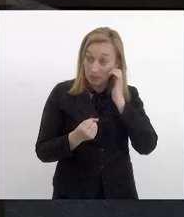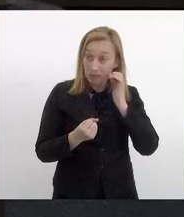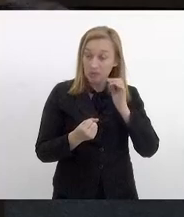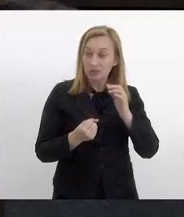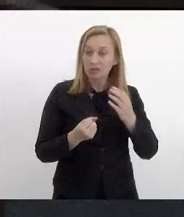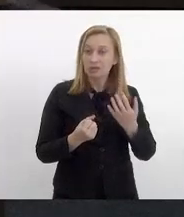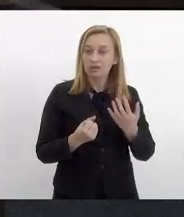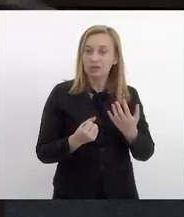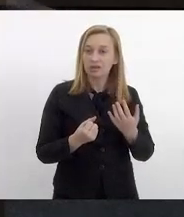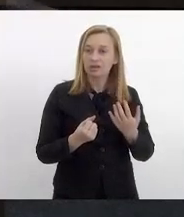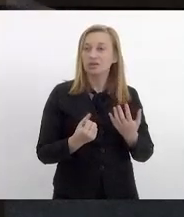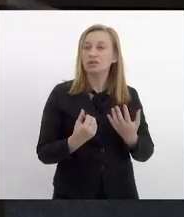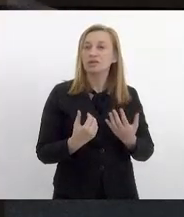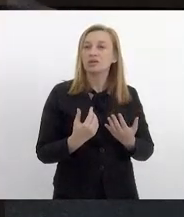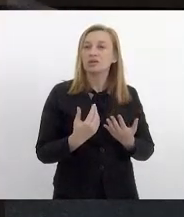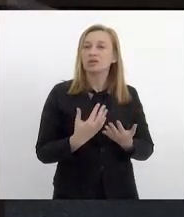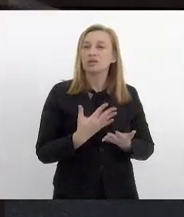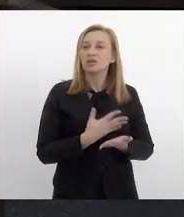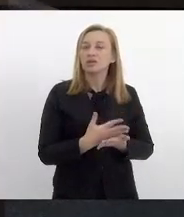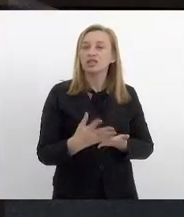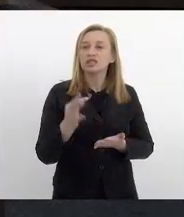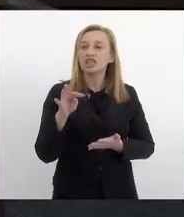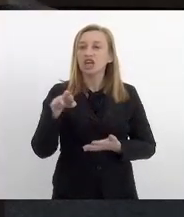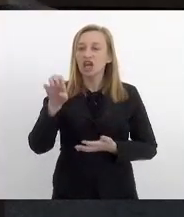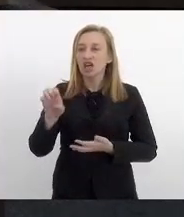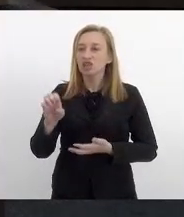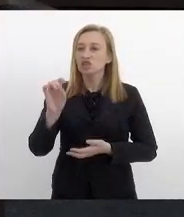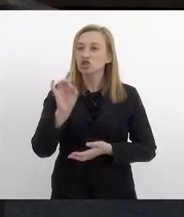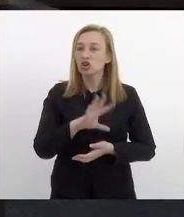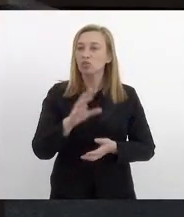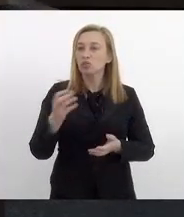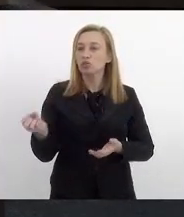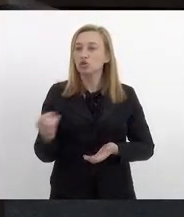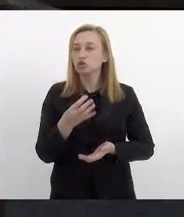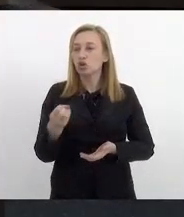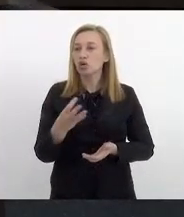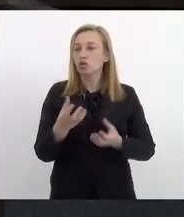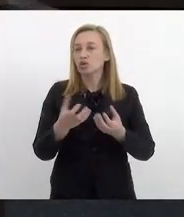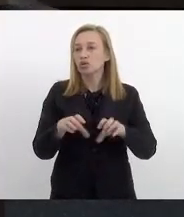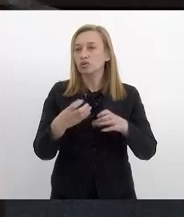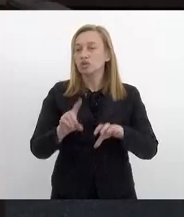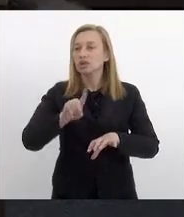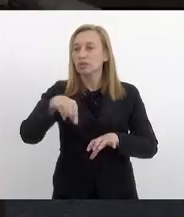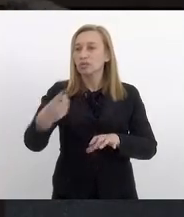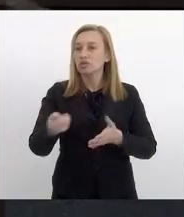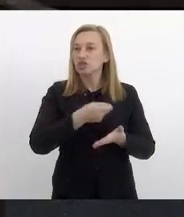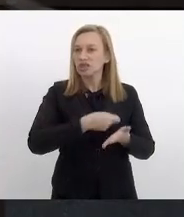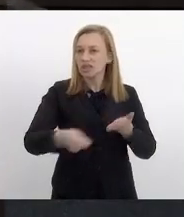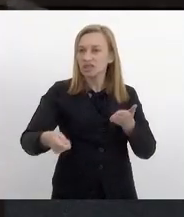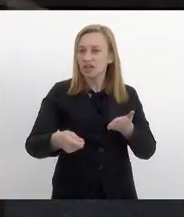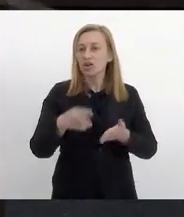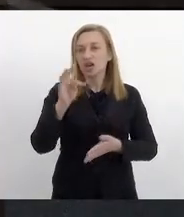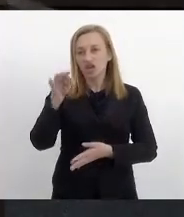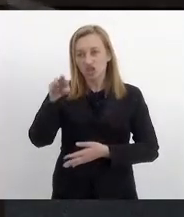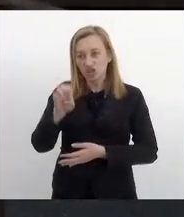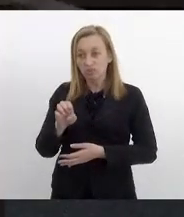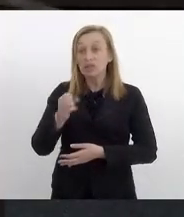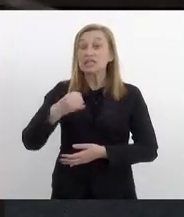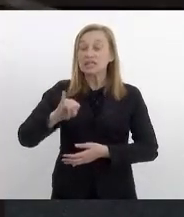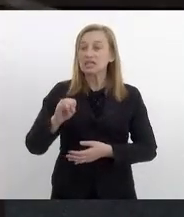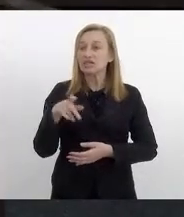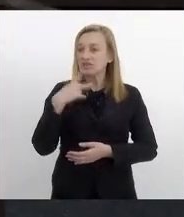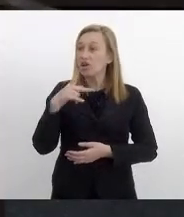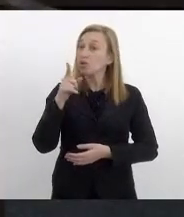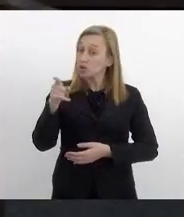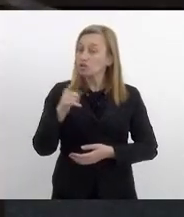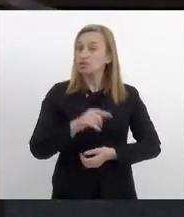triênio só valerá para os novos concursados depois de assinar o regime. Não é isso? É isso. Se ele assumiu